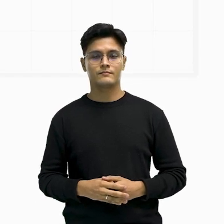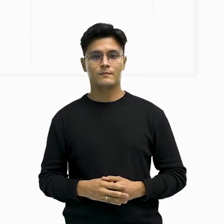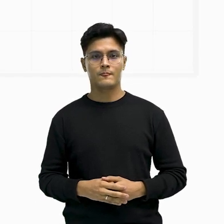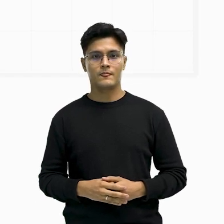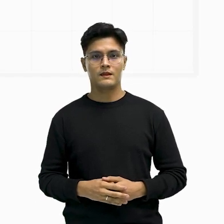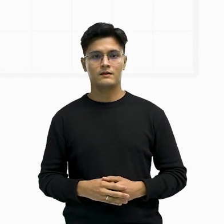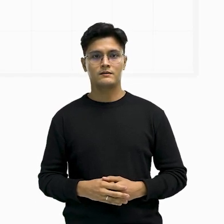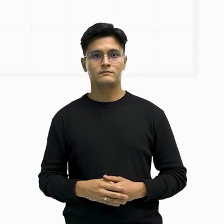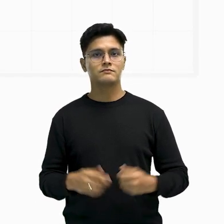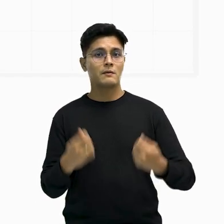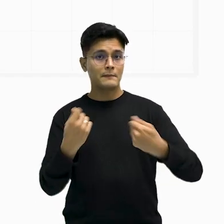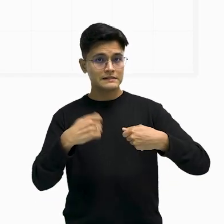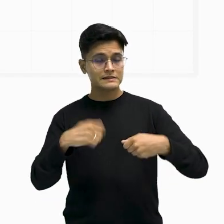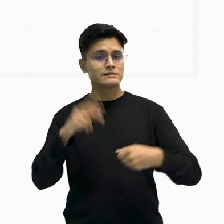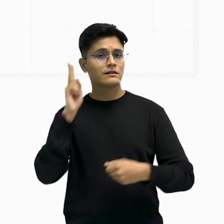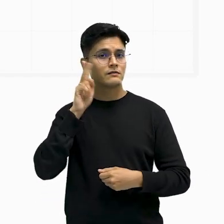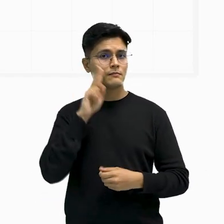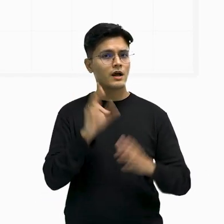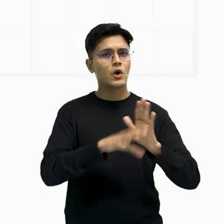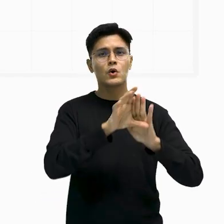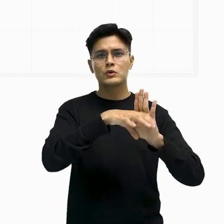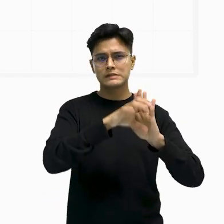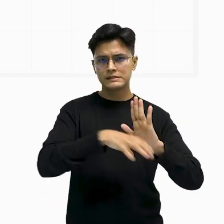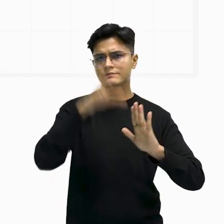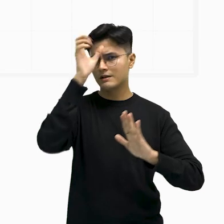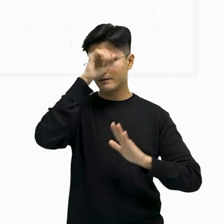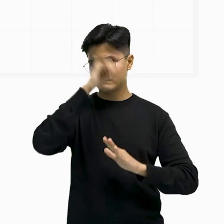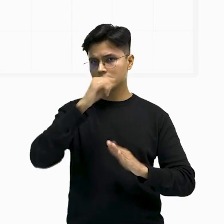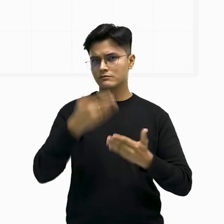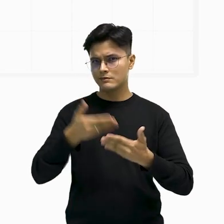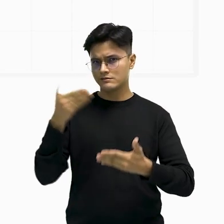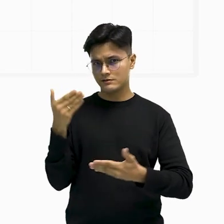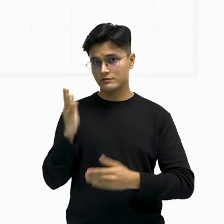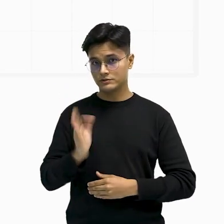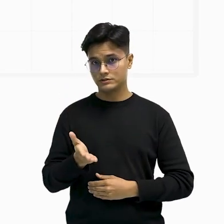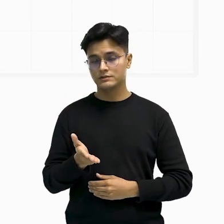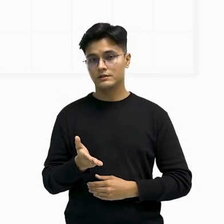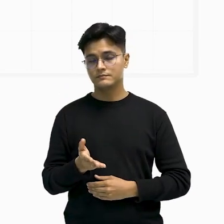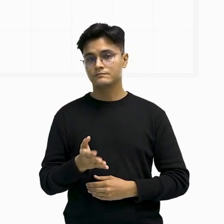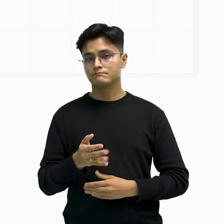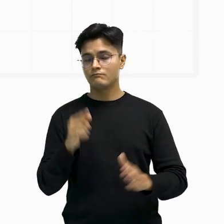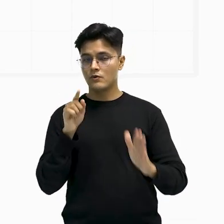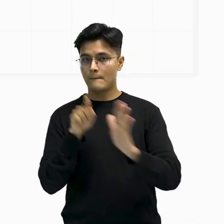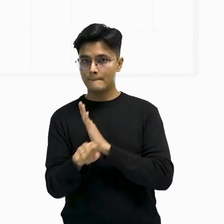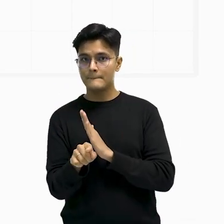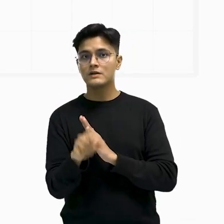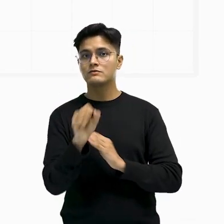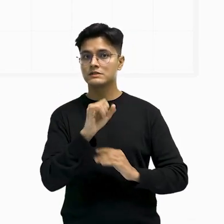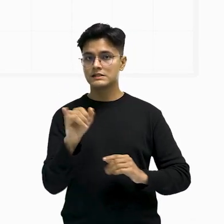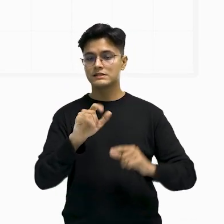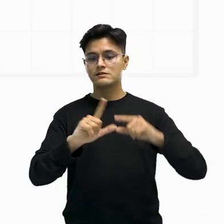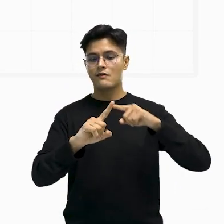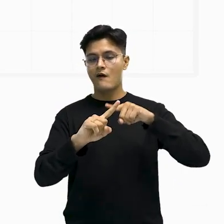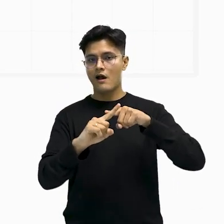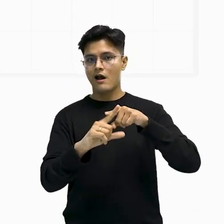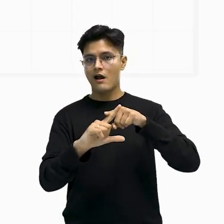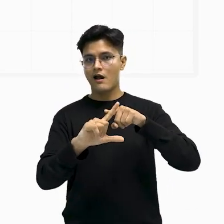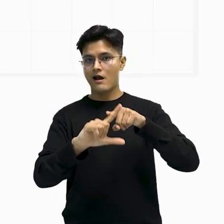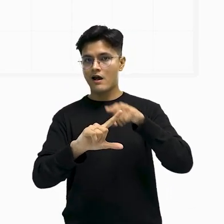nós já adquirimos, tá? Pergunto a você, se esse ângulo aqui de fora, esse ângulo externo vale